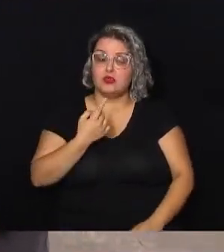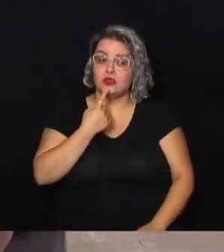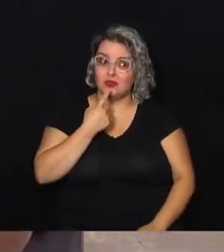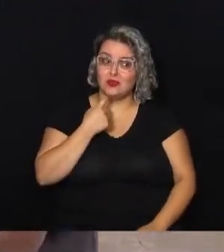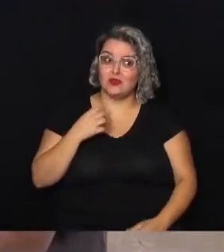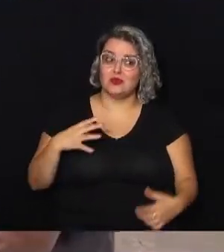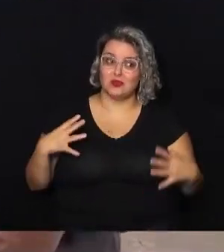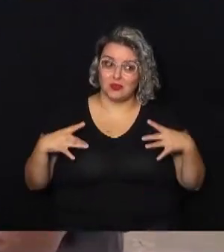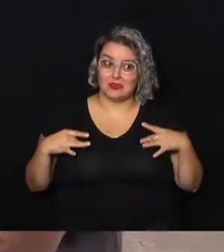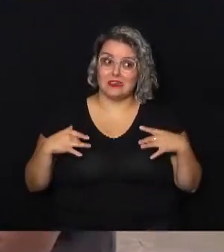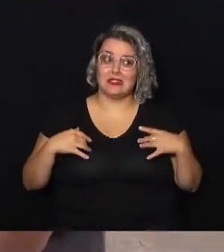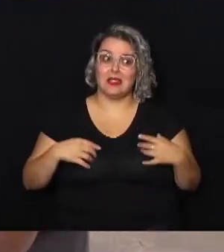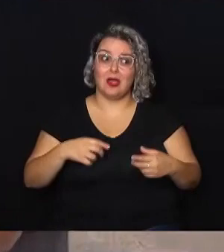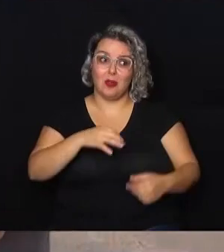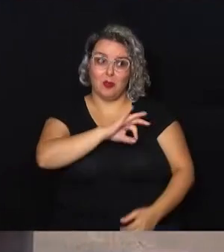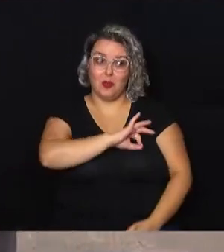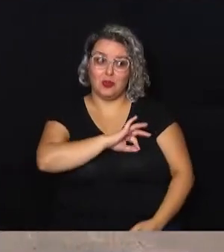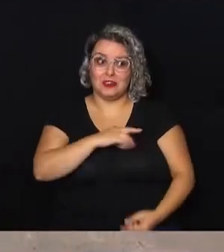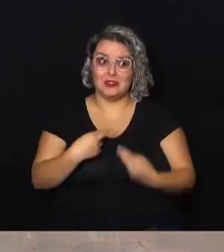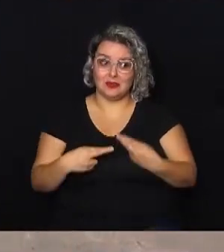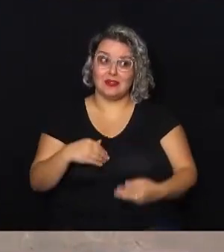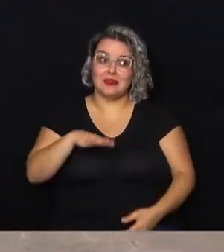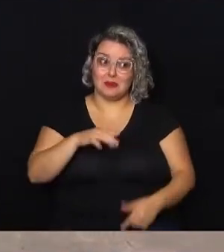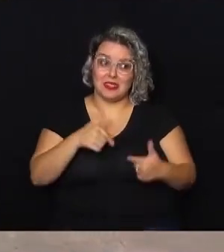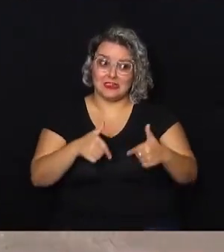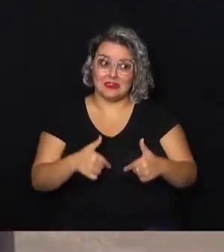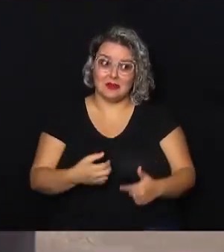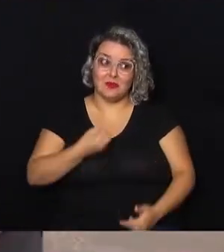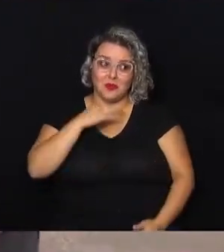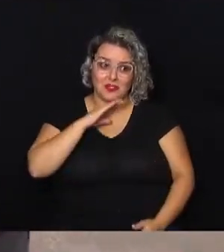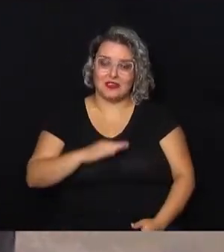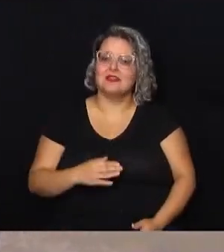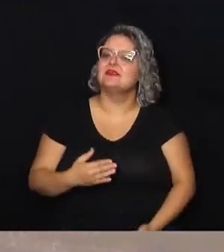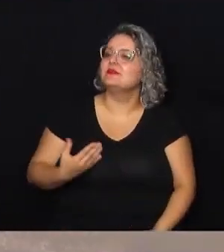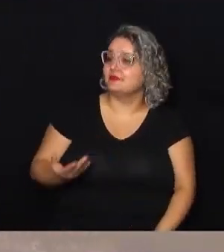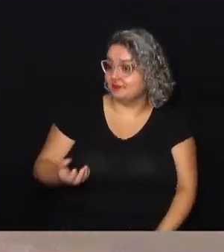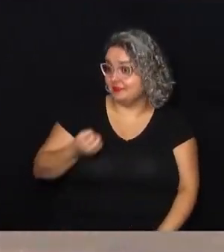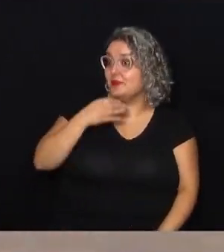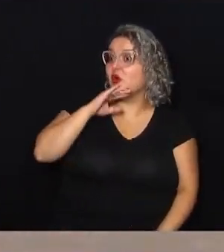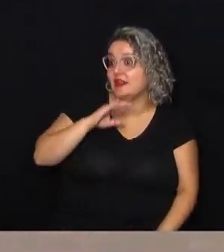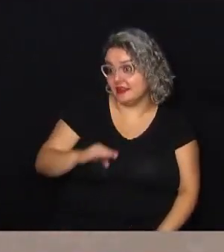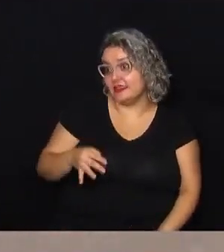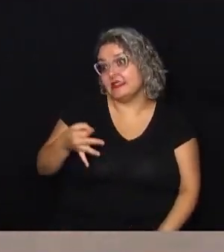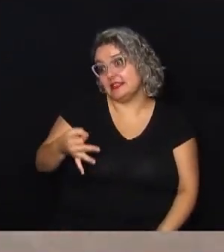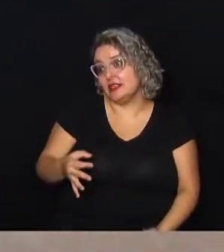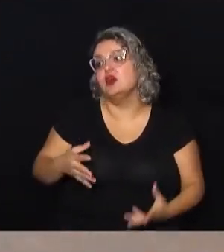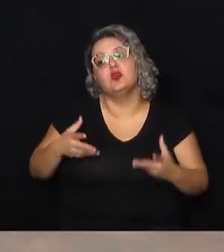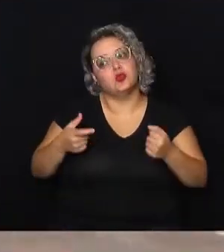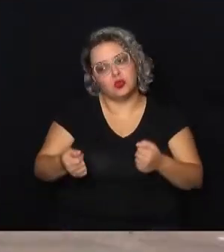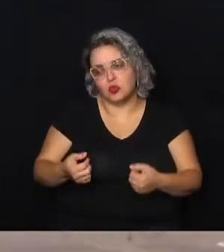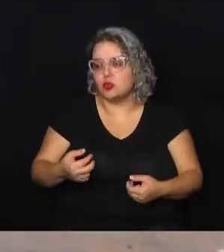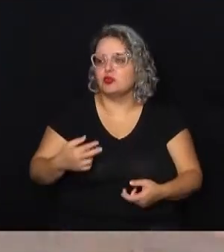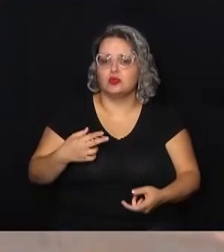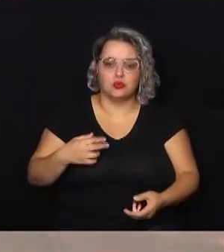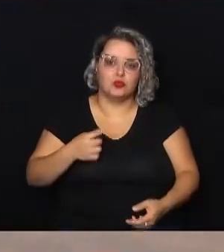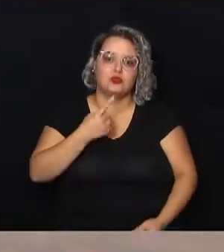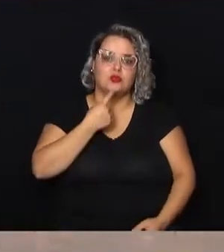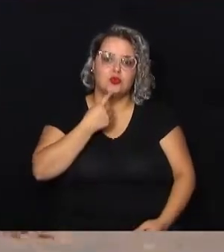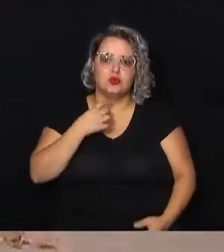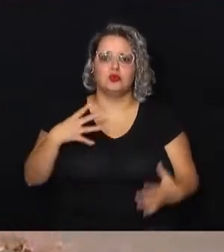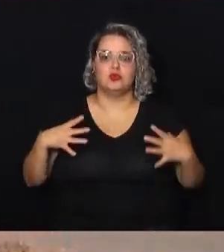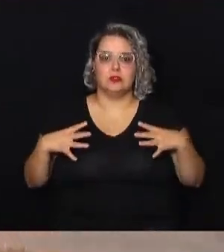mais trabalha, né? O feriado de carnaval, não é isso? Boa tarde. Boa tarde. Com certeza, né? Todos os feriados, eles têm uma certa carga